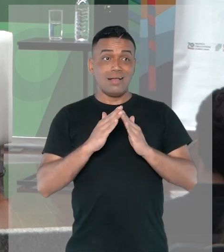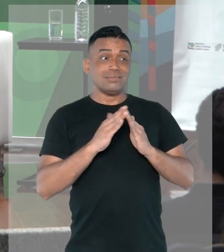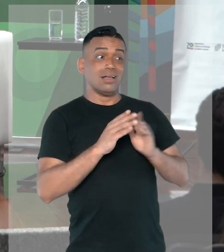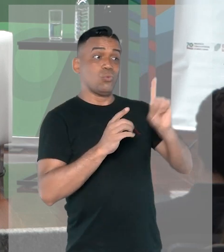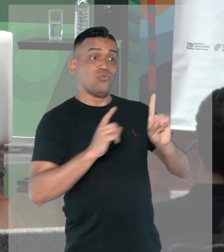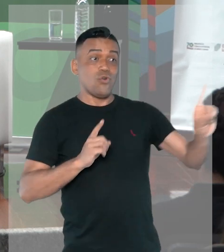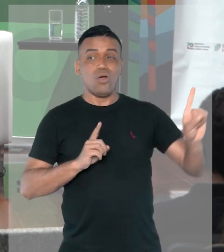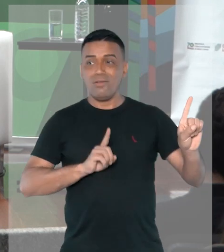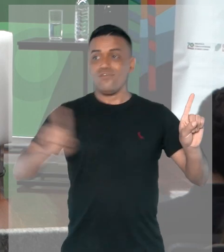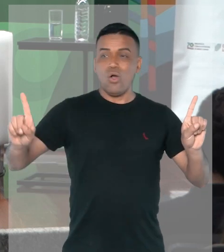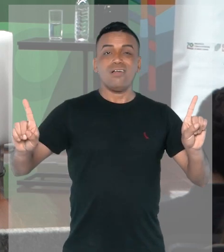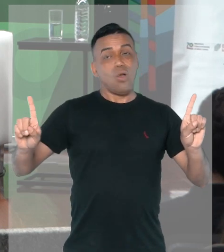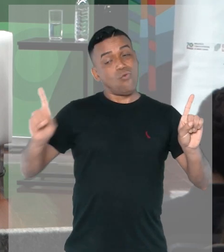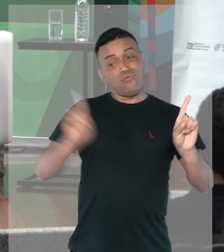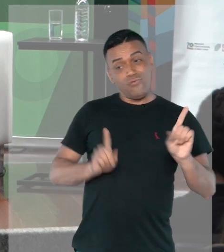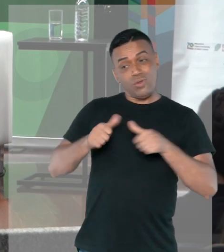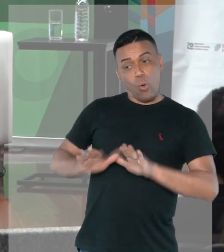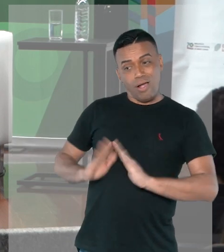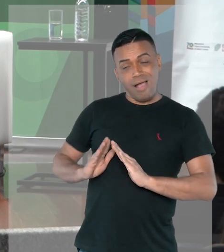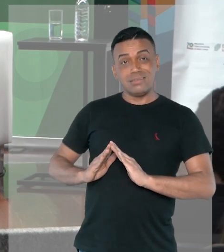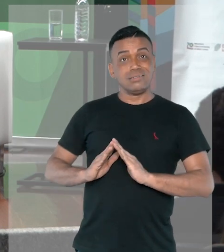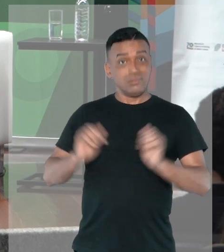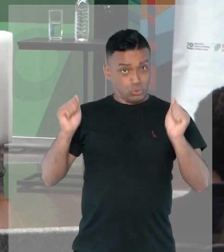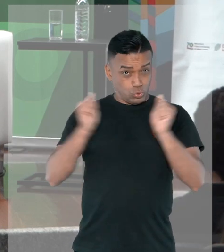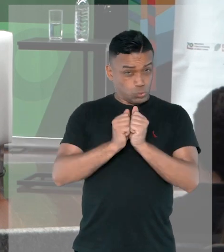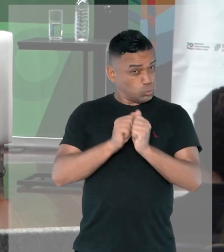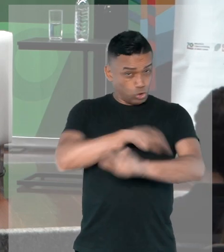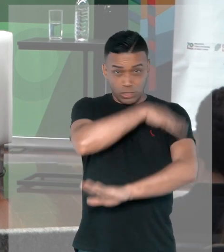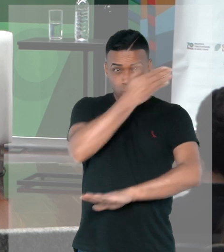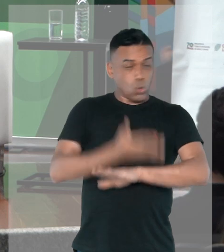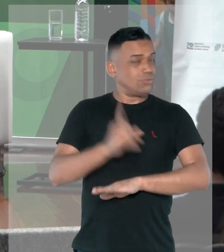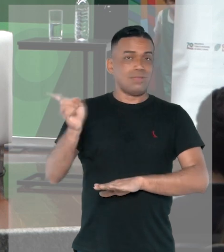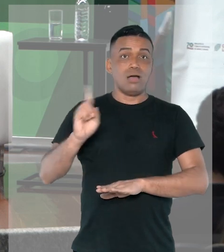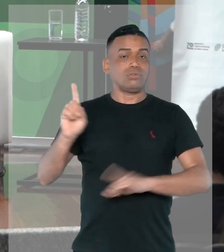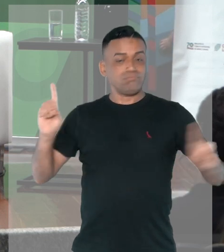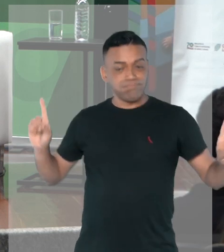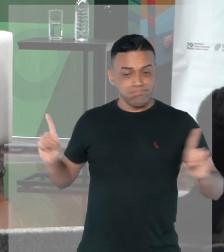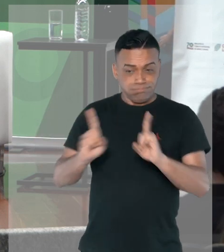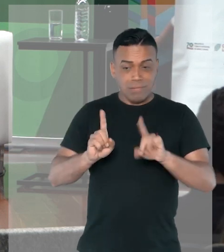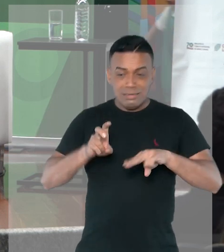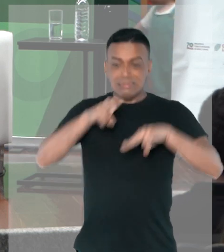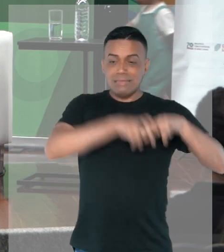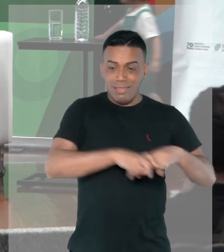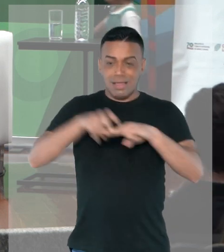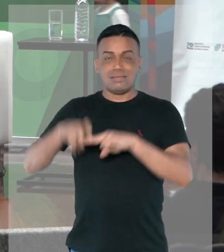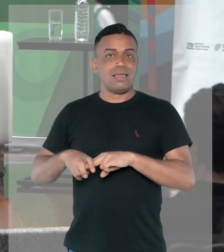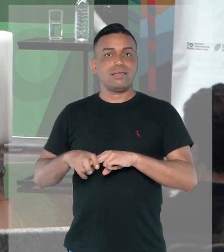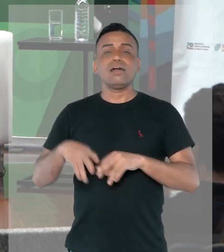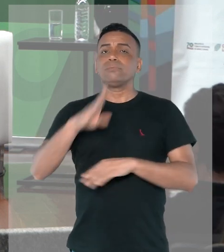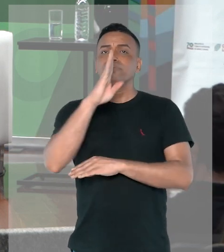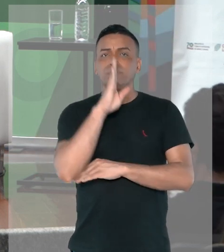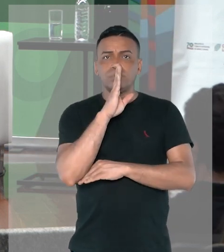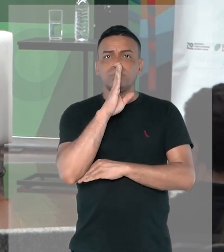de um lado, outro ficou em casa, enfim, não estavam juntos o dia inteiro. Sentem-se em silêncio. Não comecem a